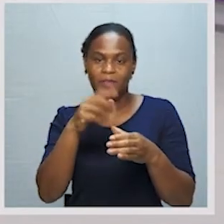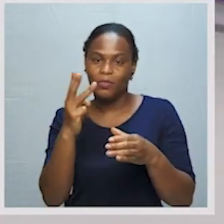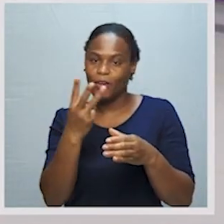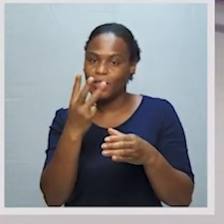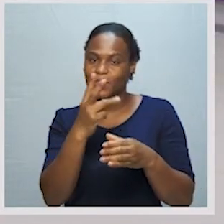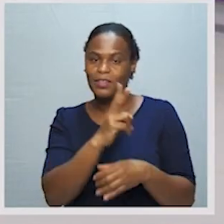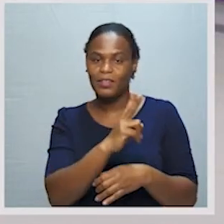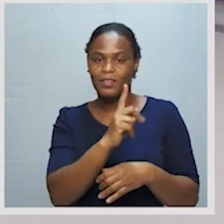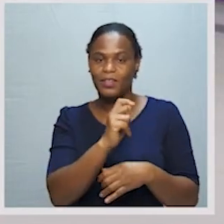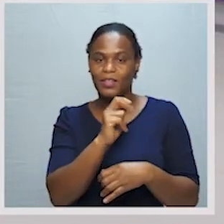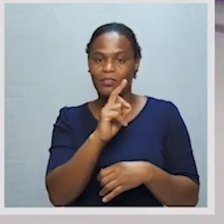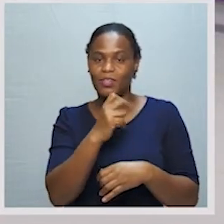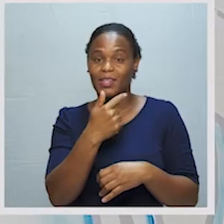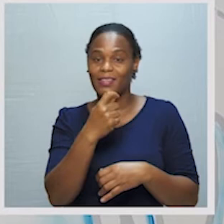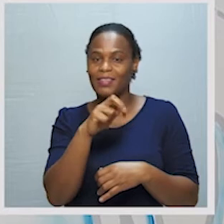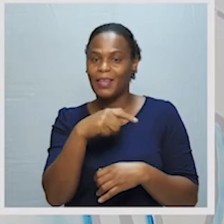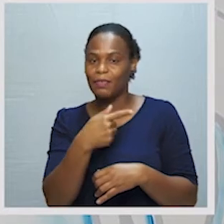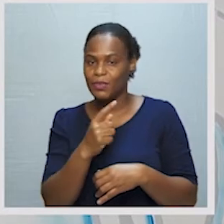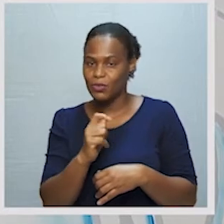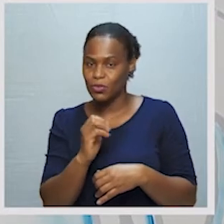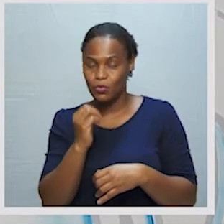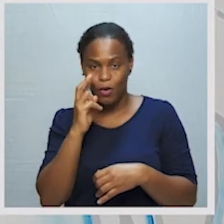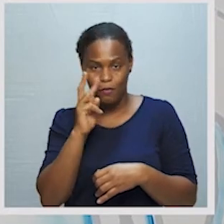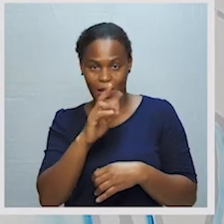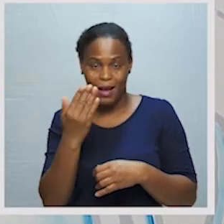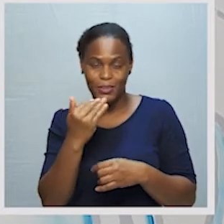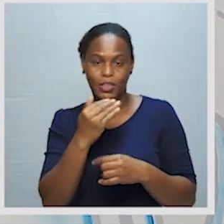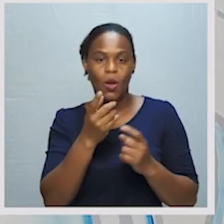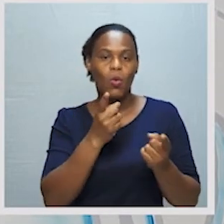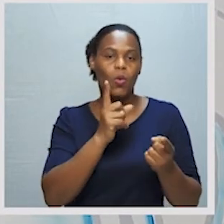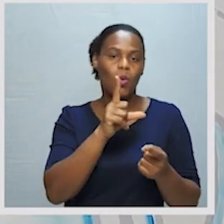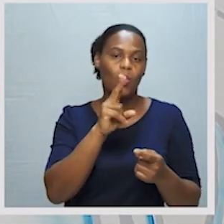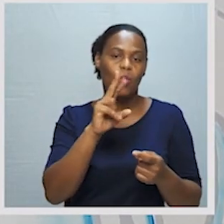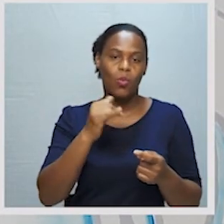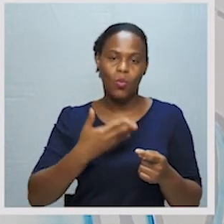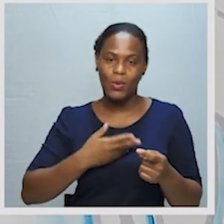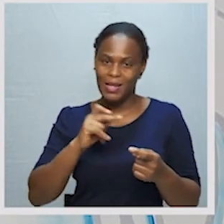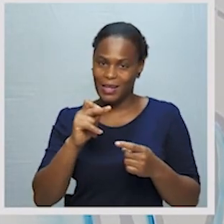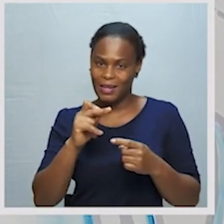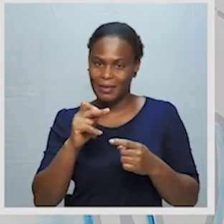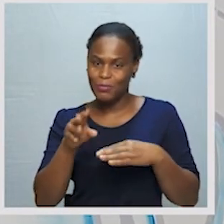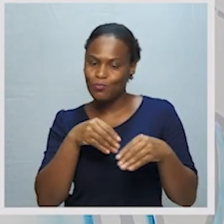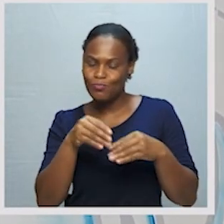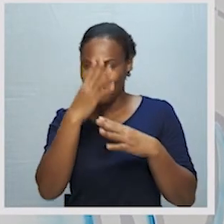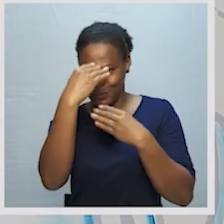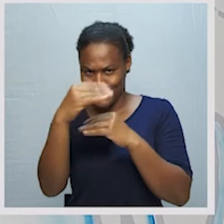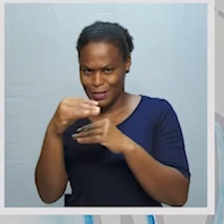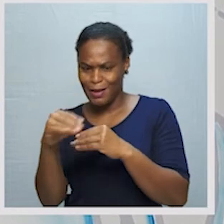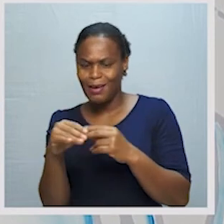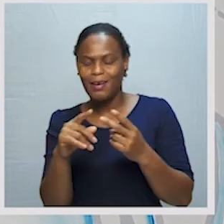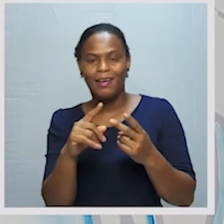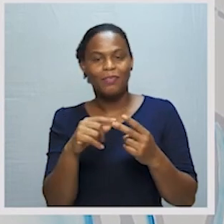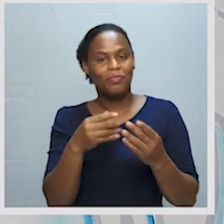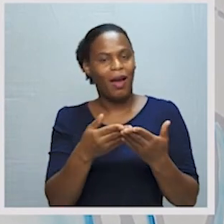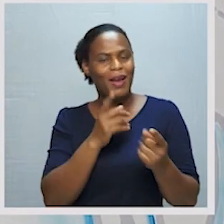destas 3 vertentes. Como tínhamos visto, a vertente lúdica é aquela que ensina, não